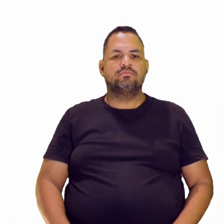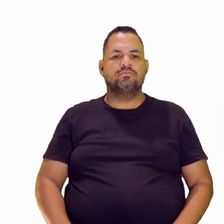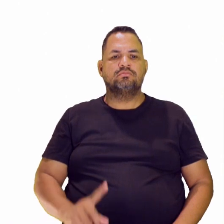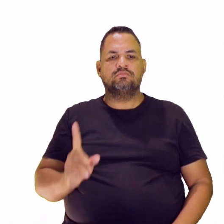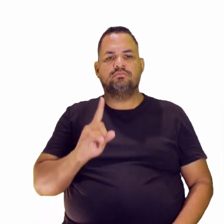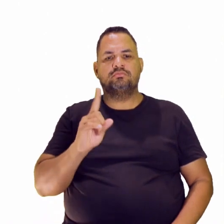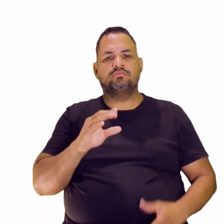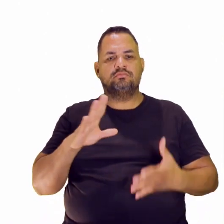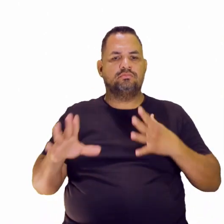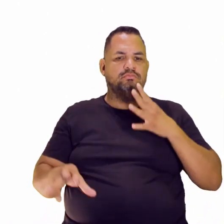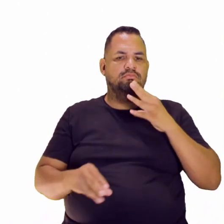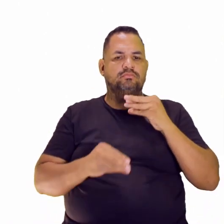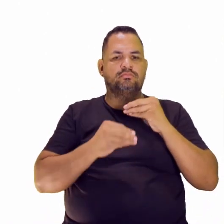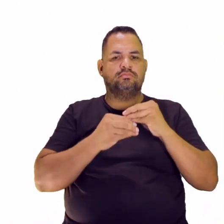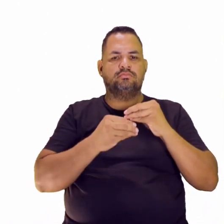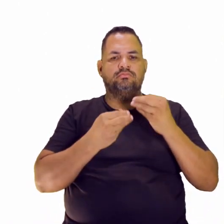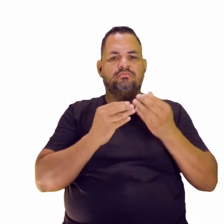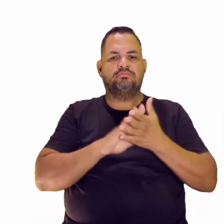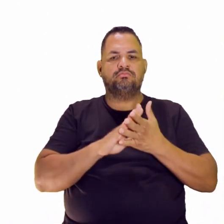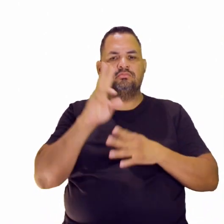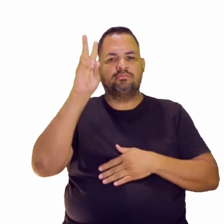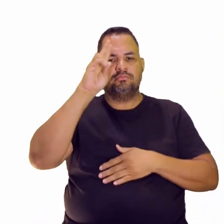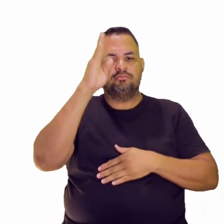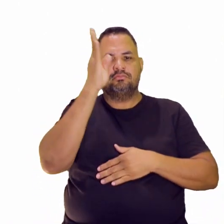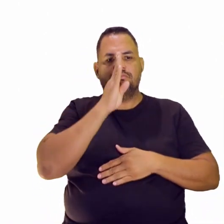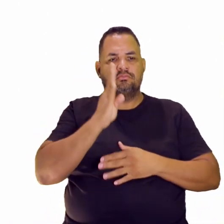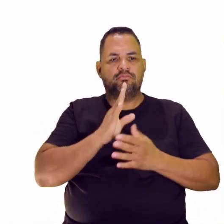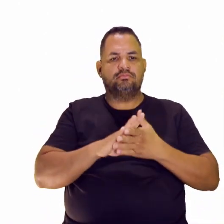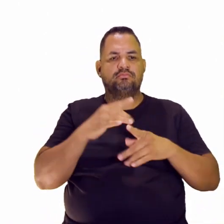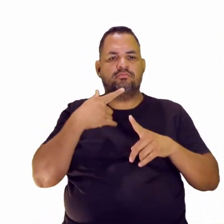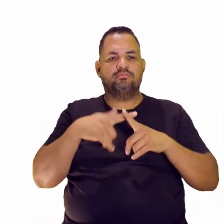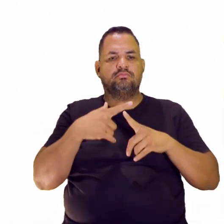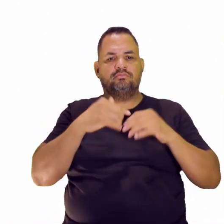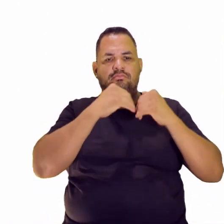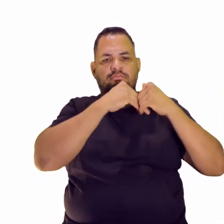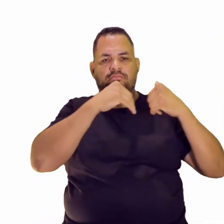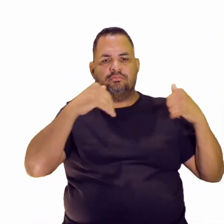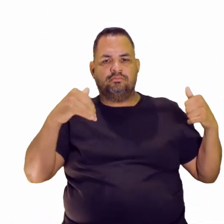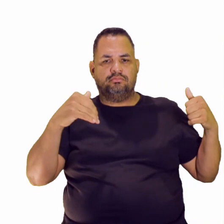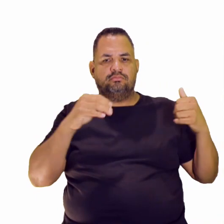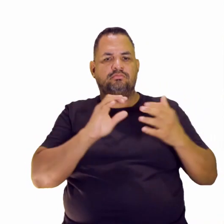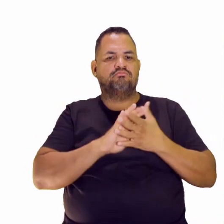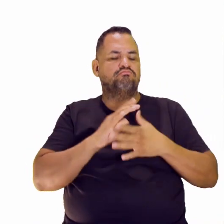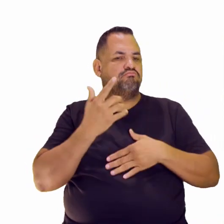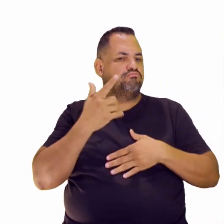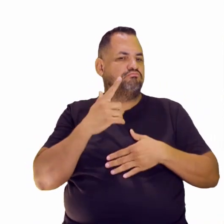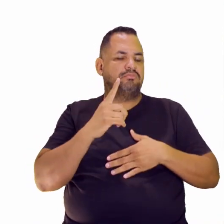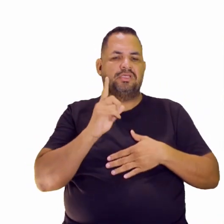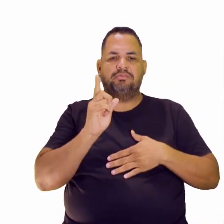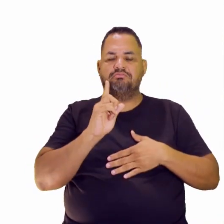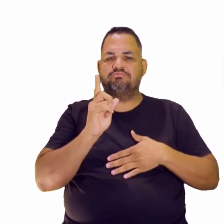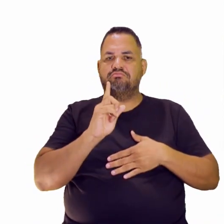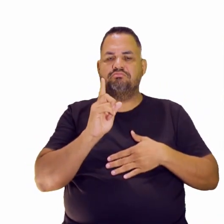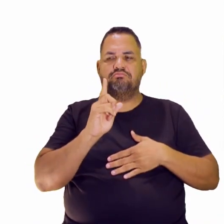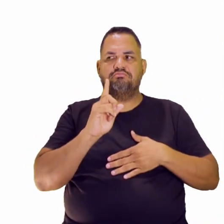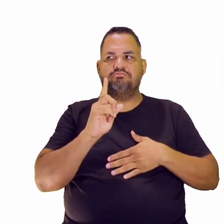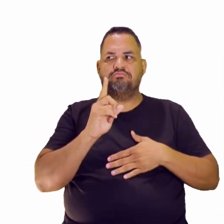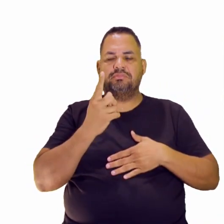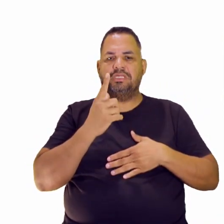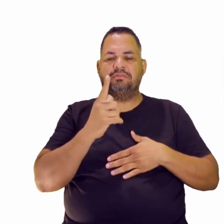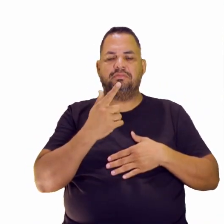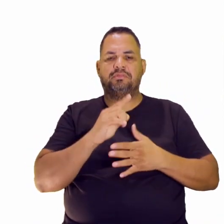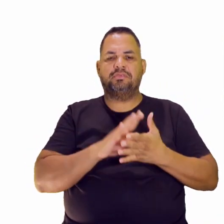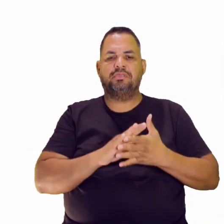que não acrescentou muito à história do Brasil, uma vez que ficou isolado e não foi devidamente